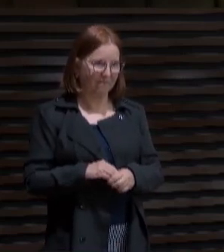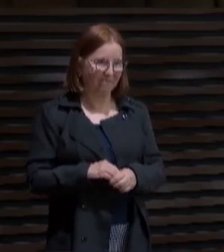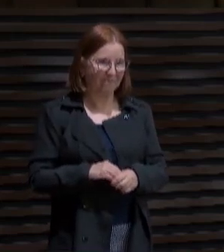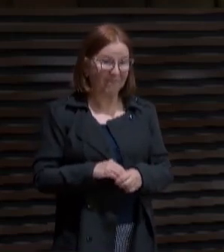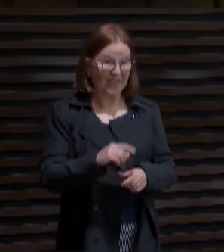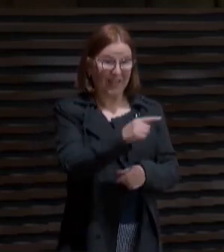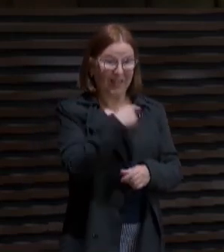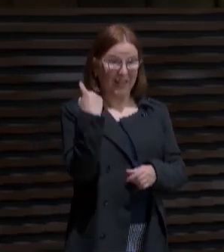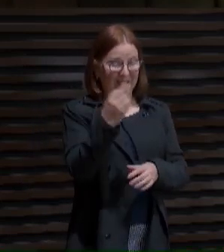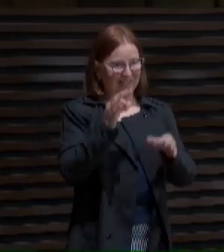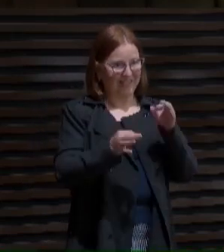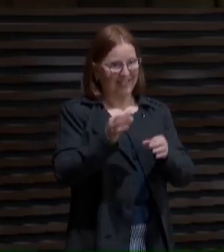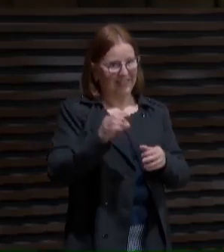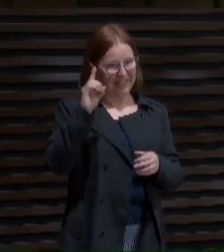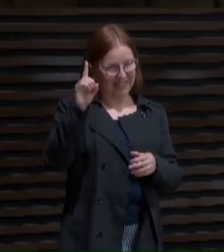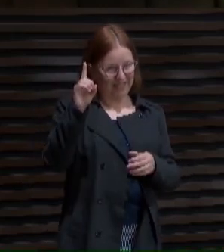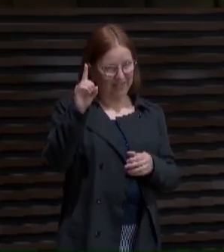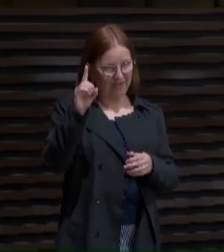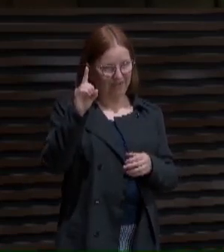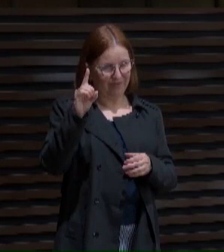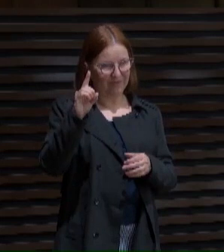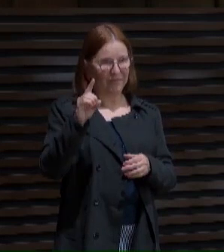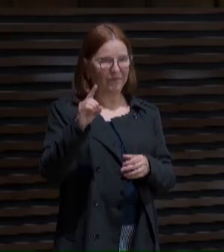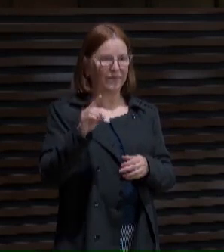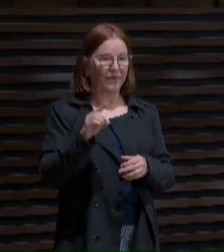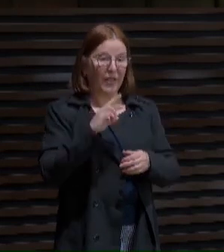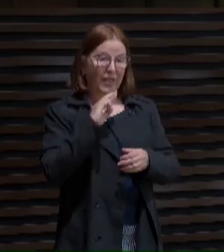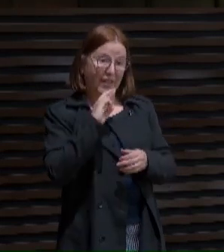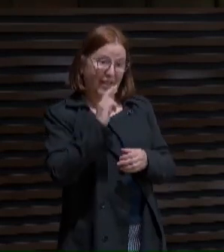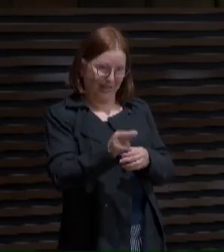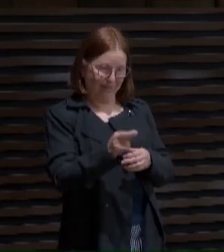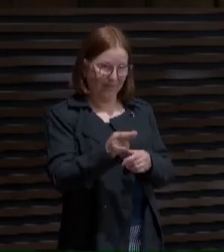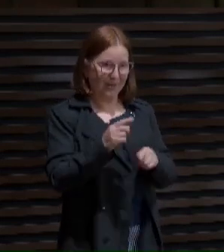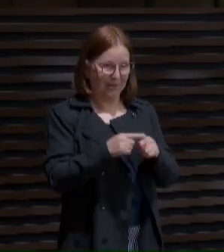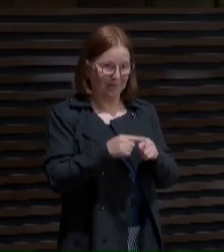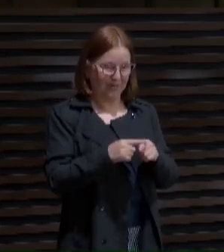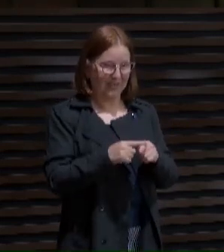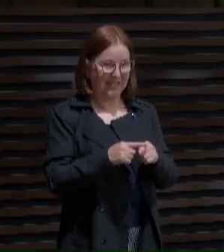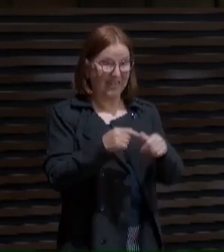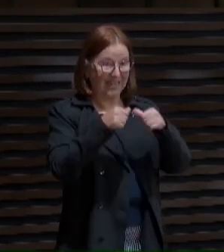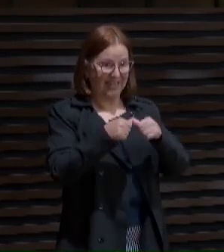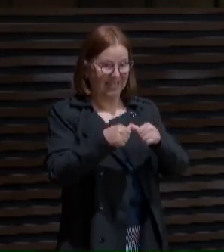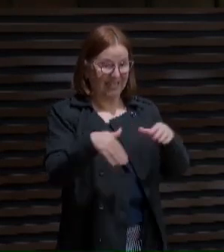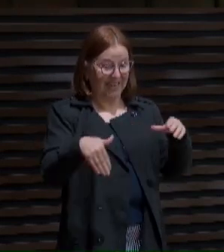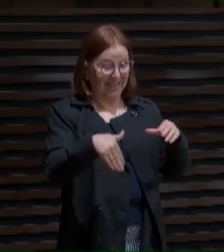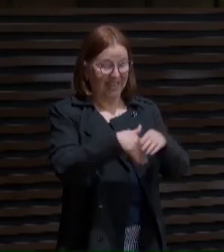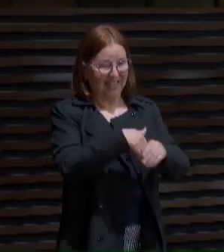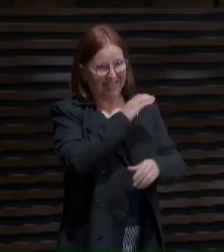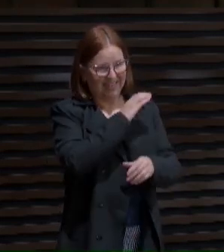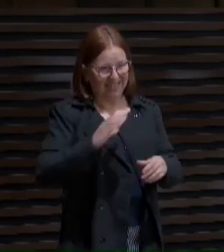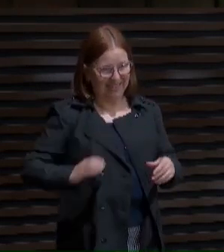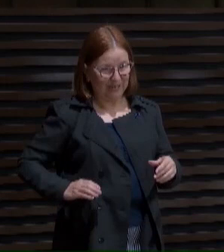Nós somos a justiça de Deus como resultado de estarmos em Cristo, de nossa união com